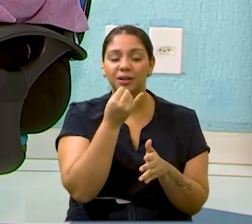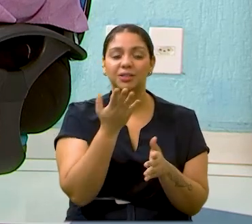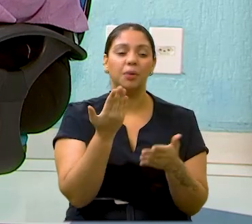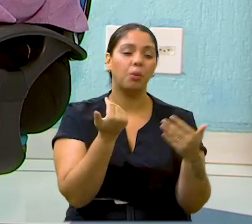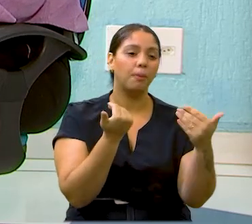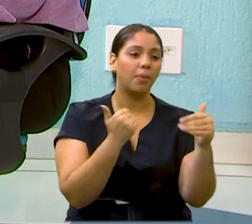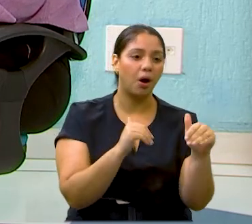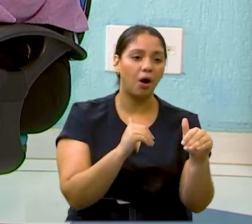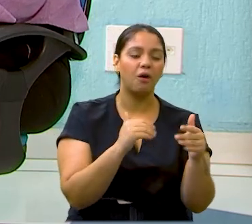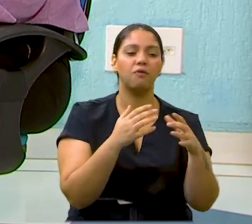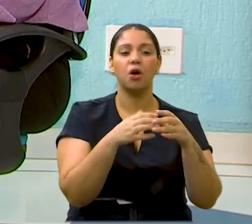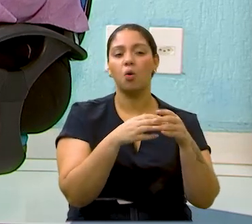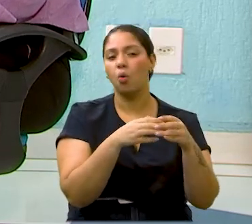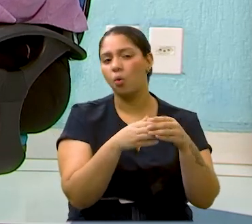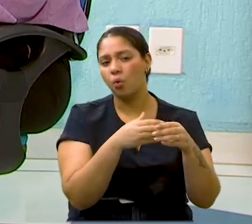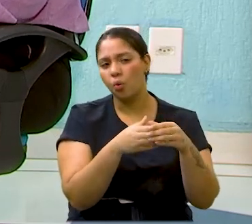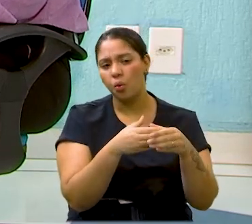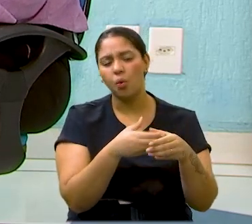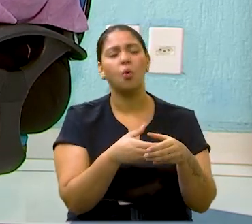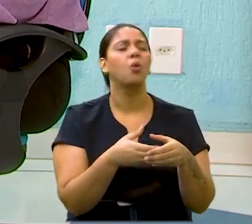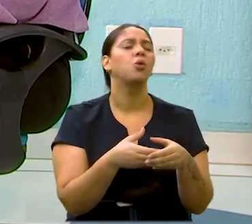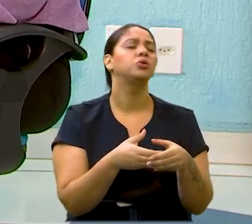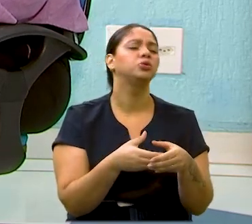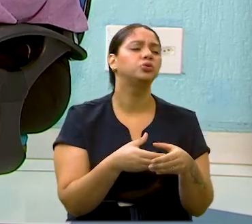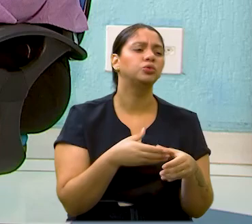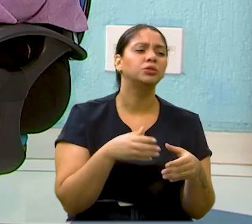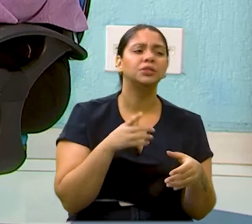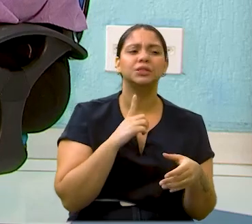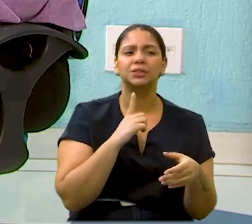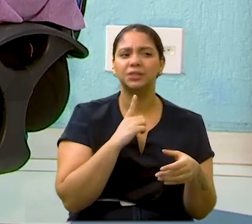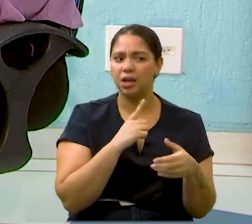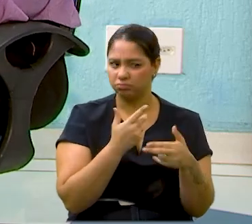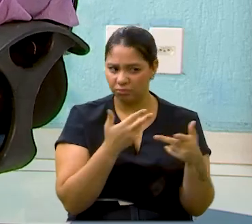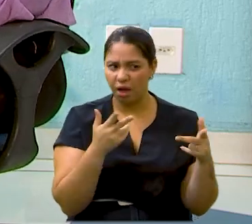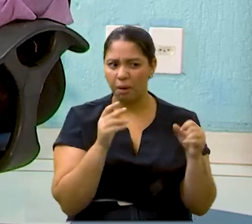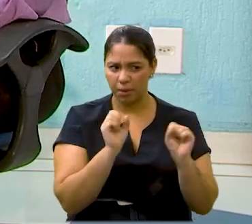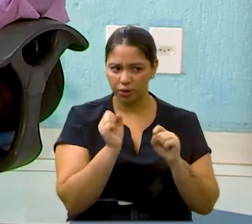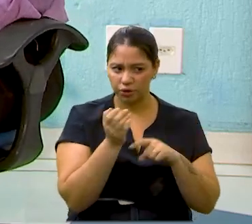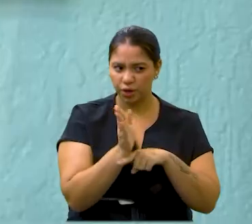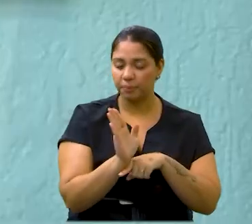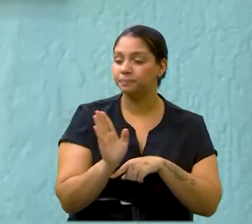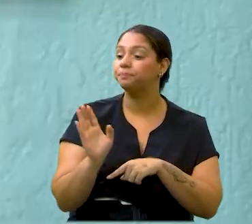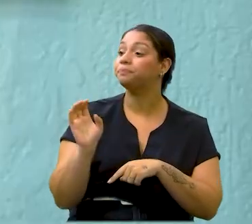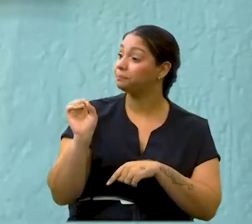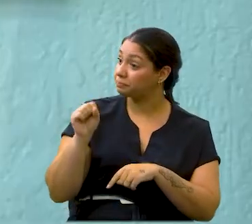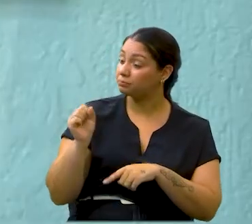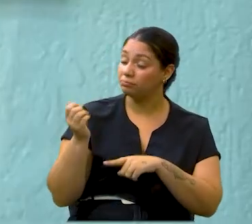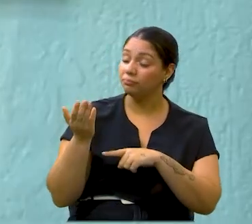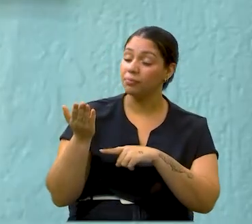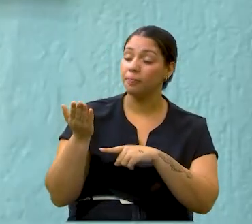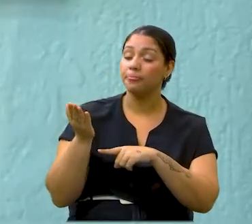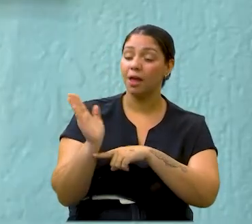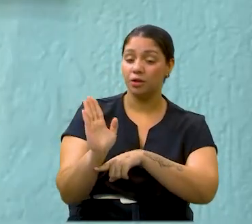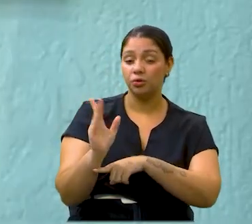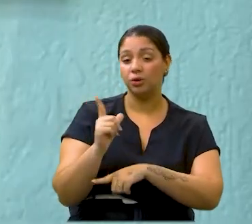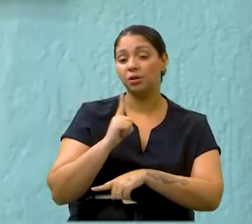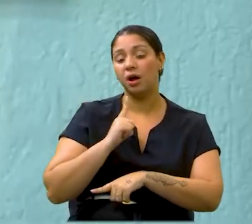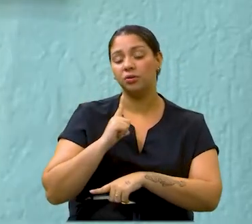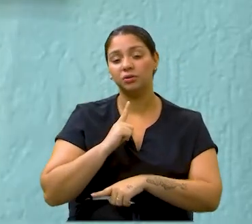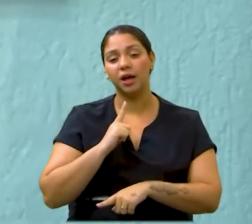fazer provas de concursos, né, sim, que tem muito sim, isso, também ajuda. Também ajuda. Eu